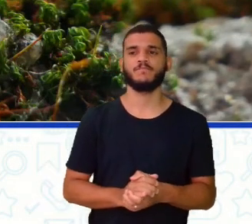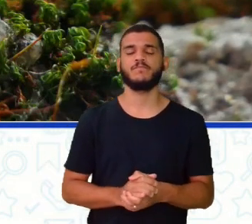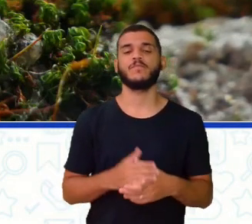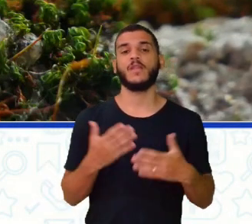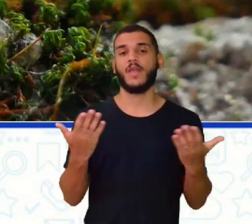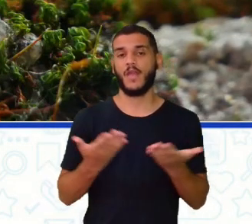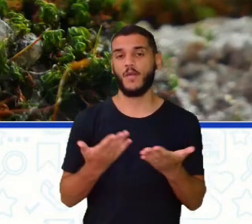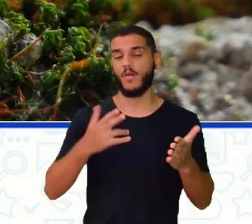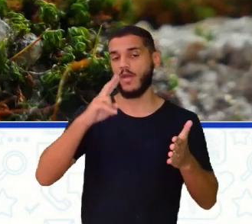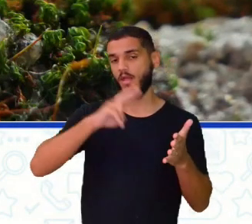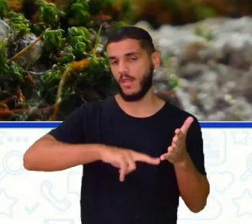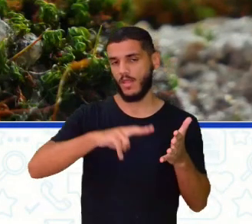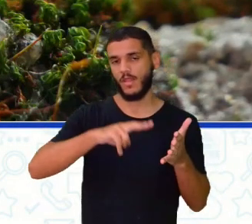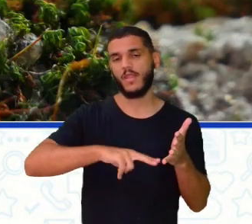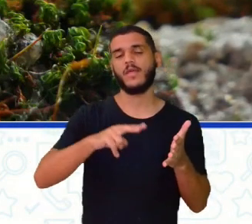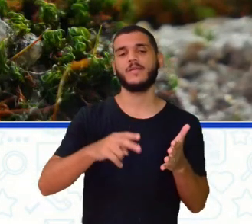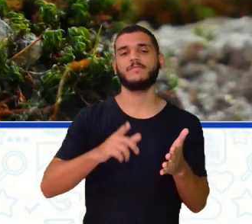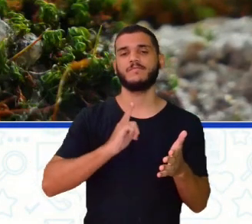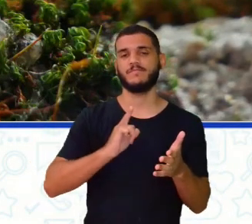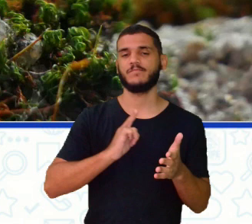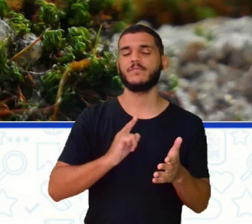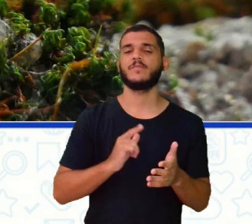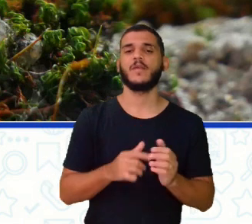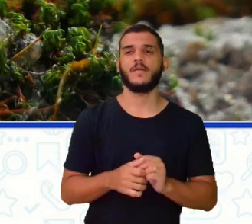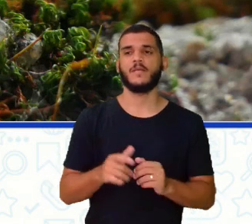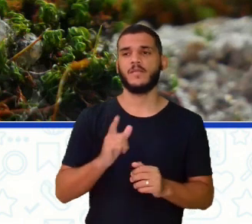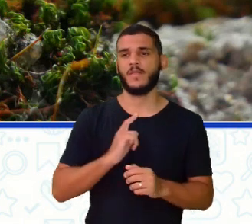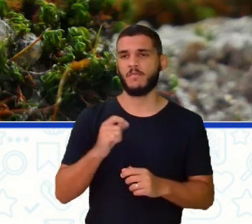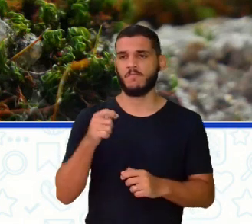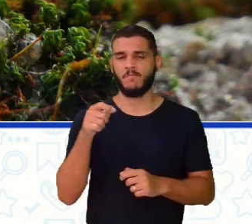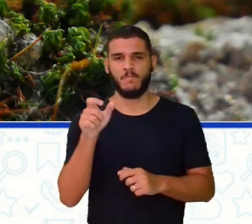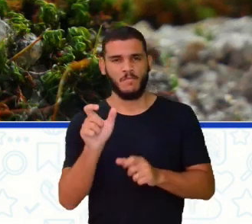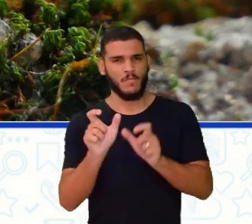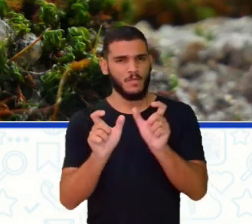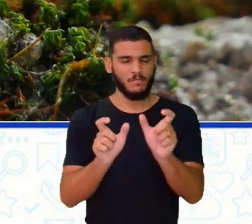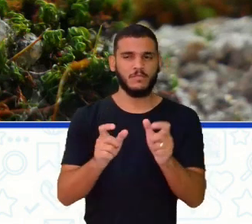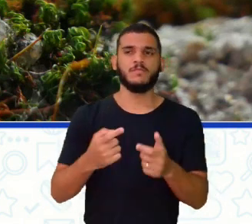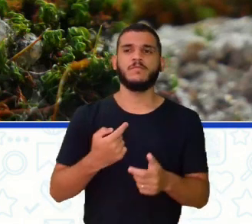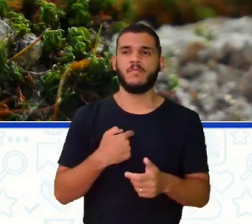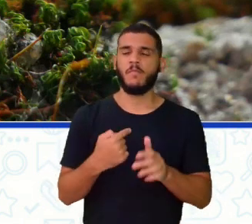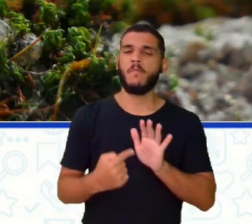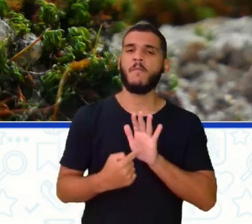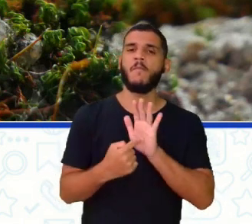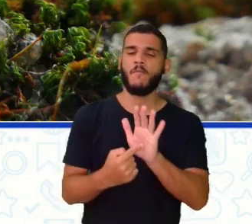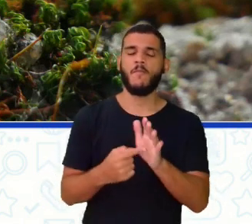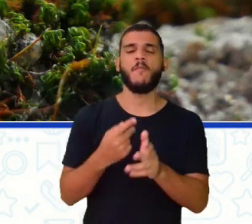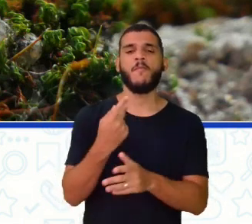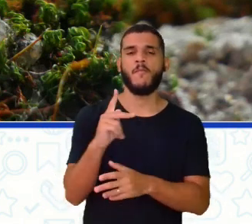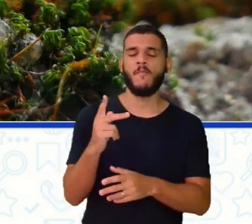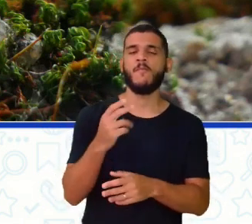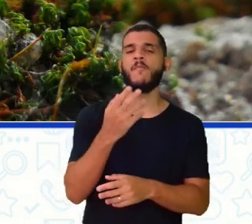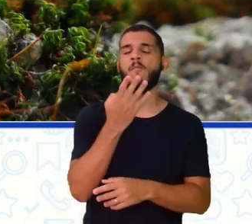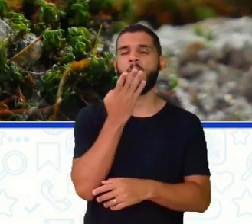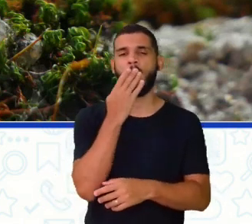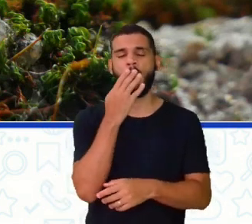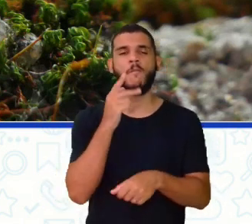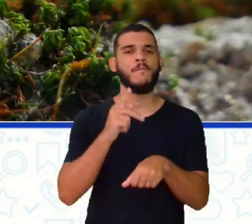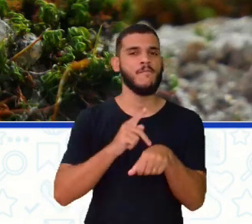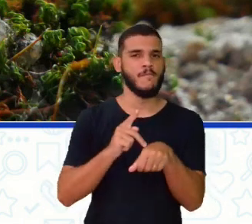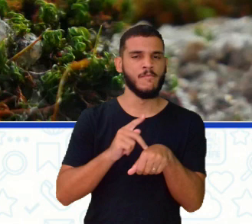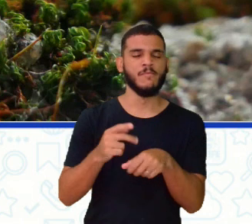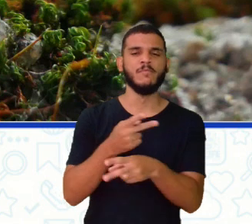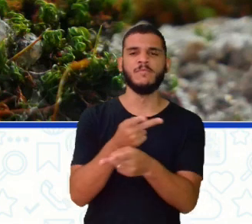Vamos ler agora esse fragmento, não é? Eu tenho algumas palavras aí que eu coloquei aí em negrito para vocês perceberem,